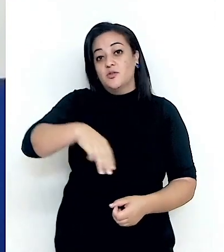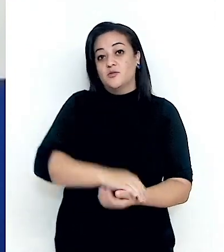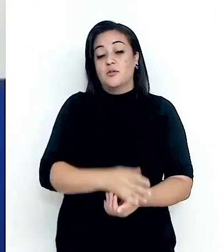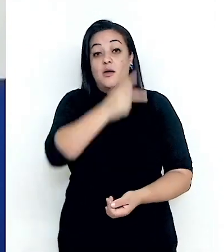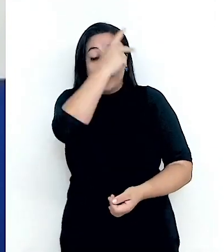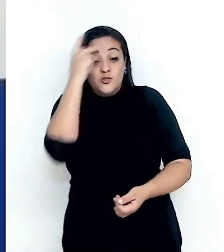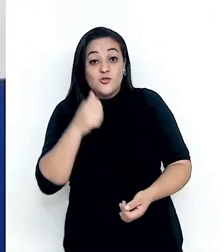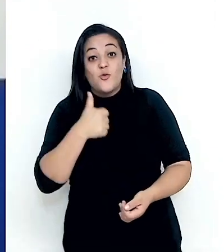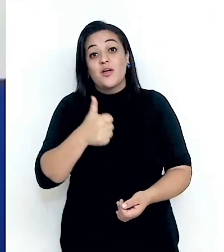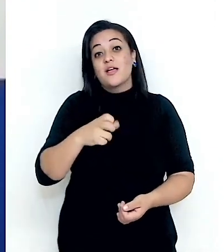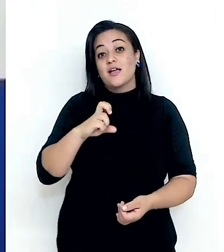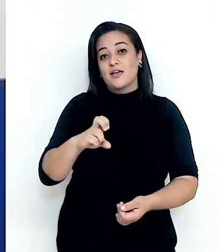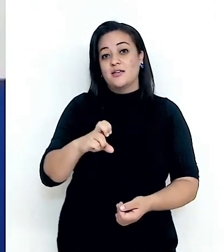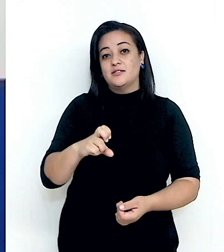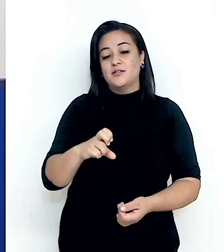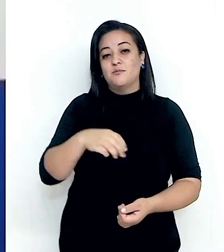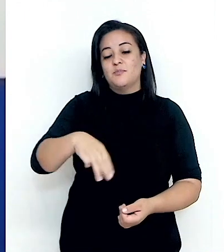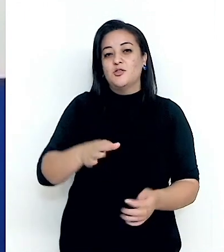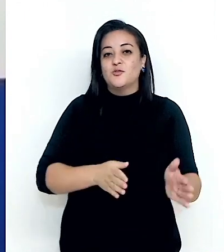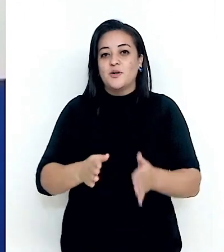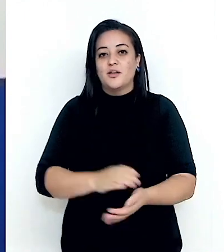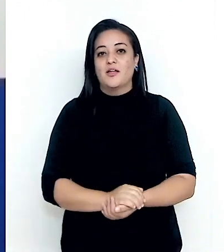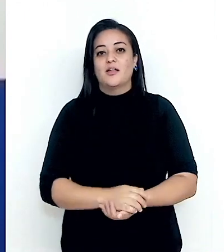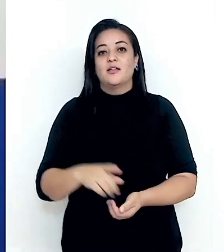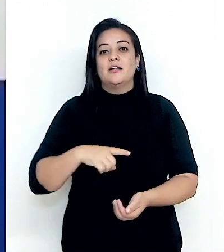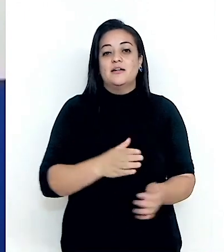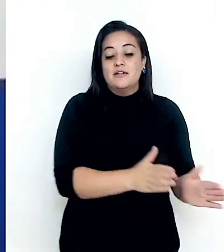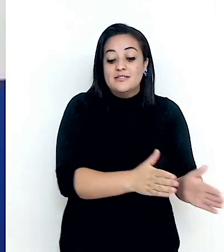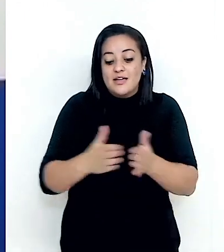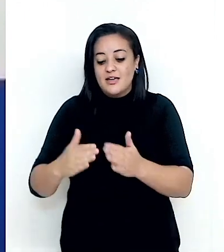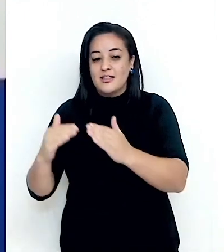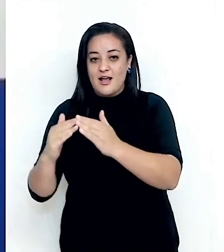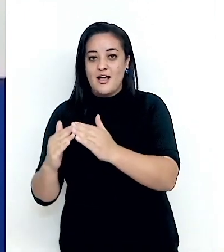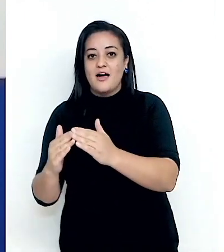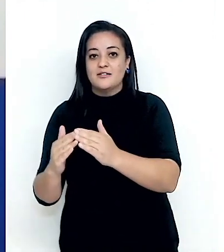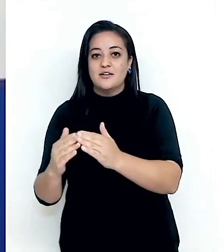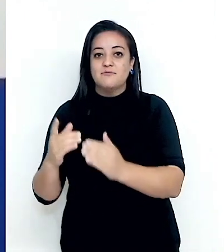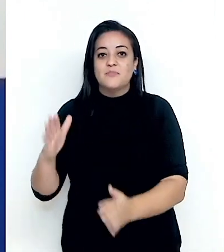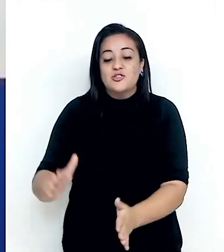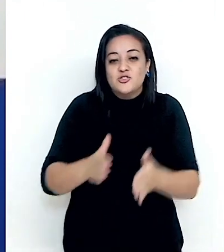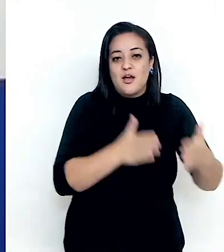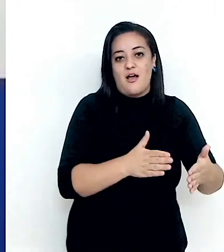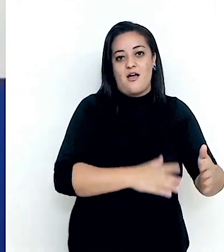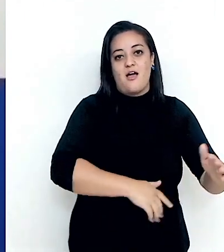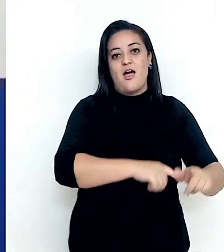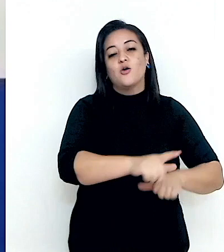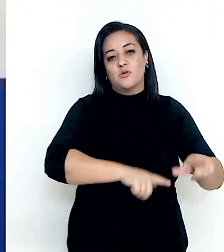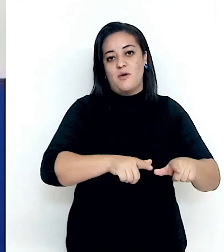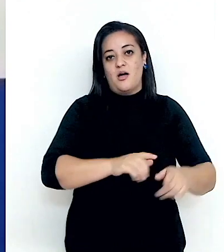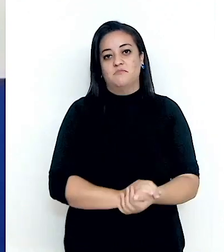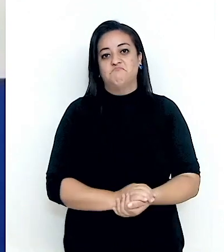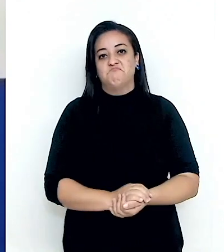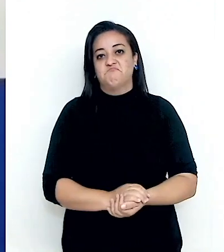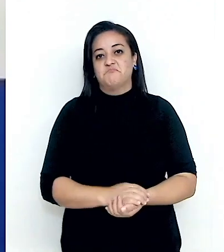pessoa em 15 minutos consegue sair de casa e chegar ao trabalho, não importa onde, em qual lugar